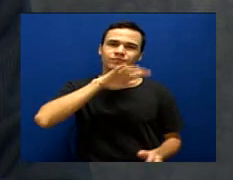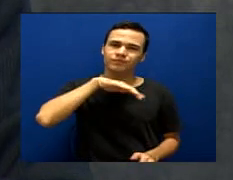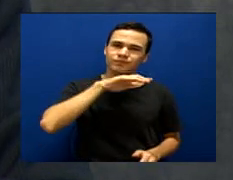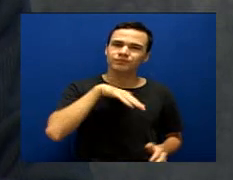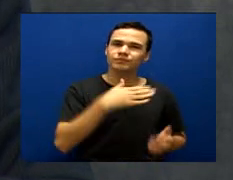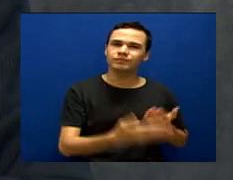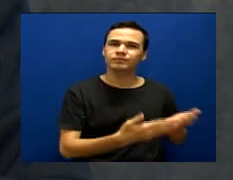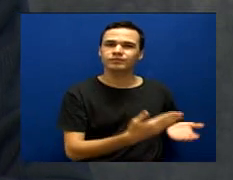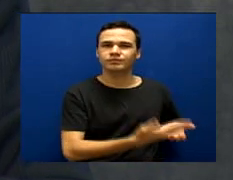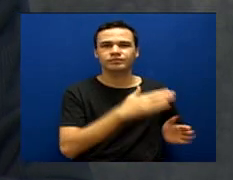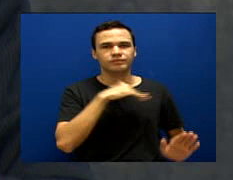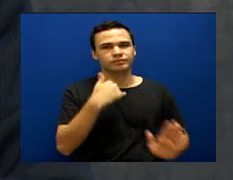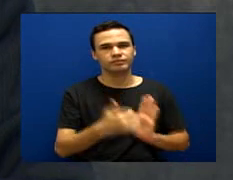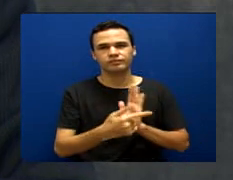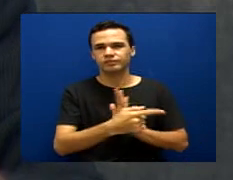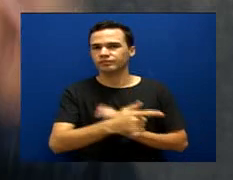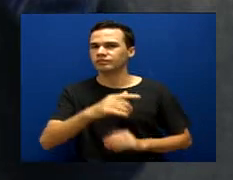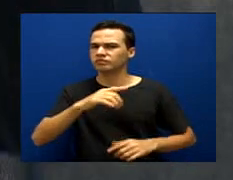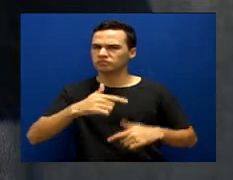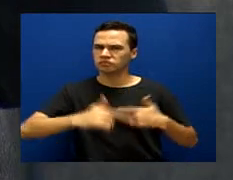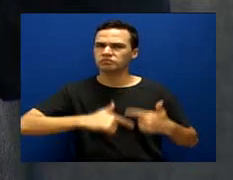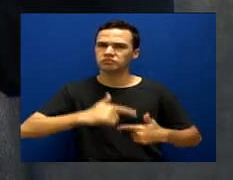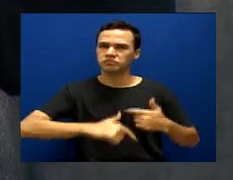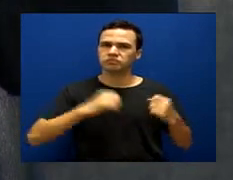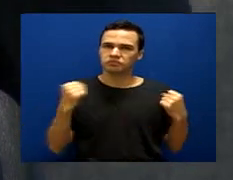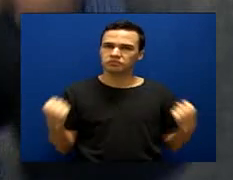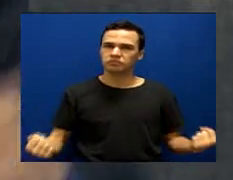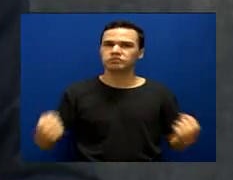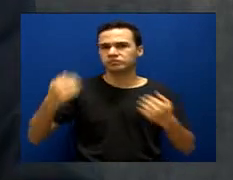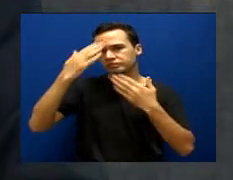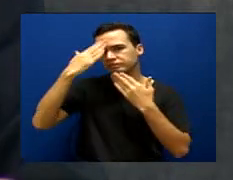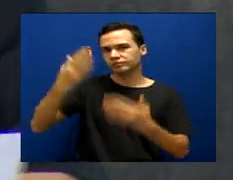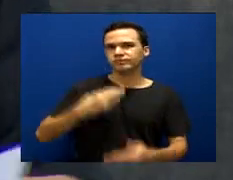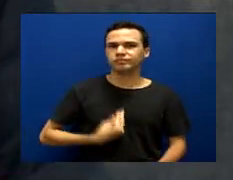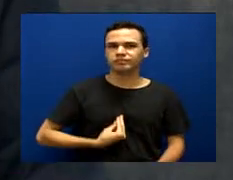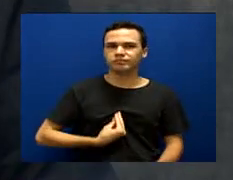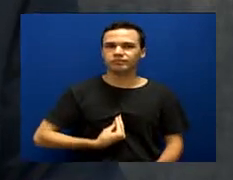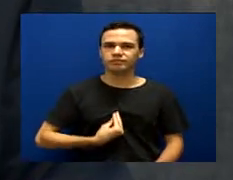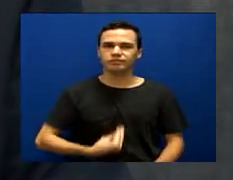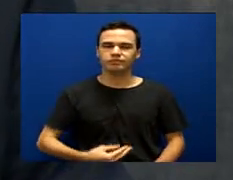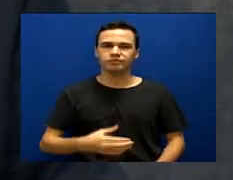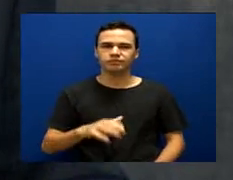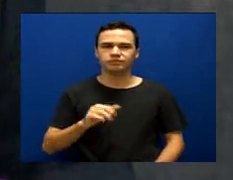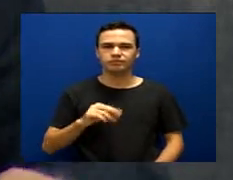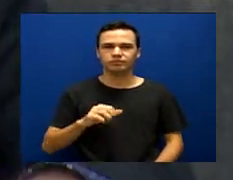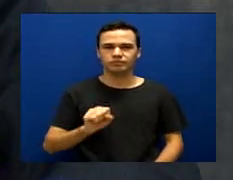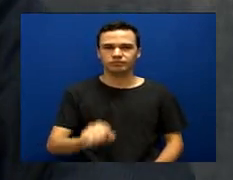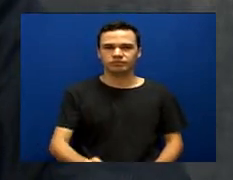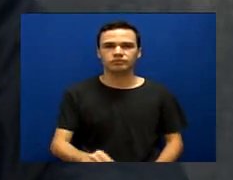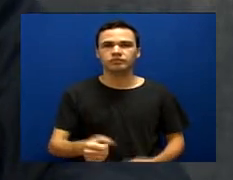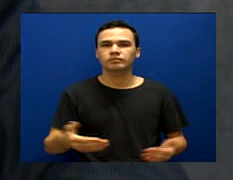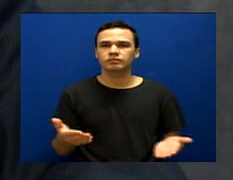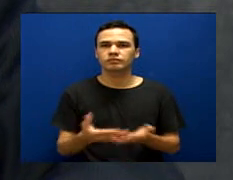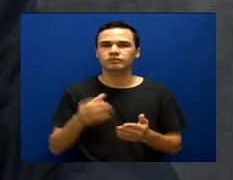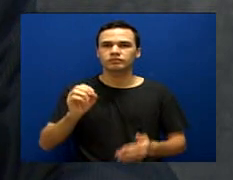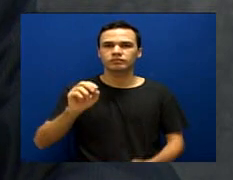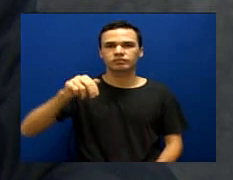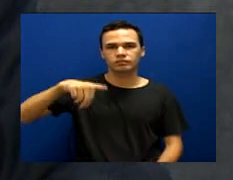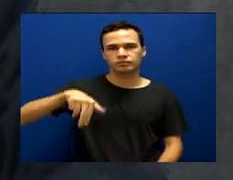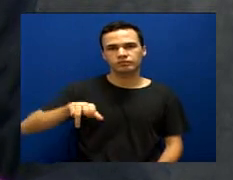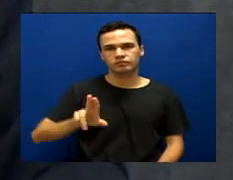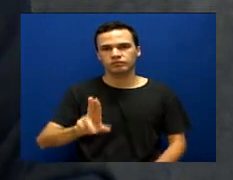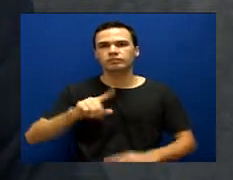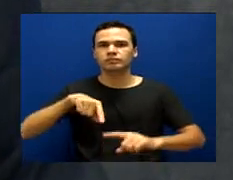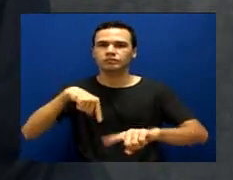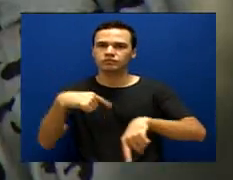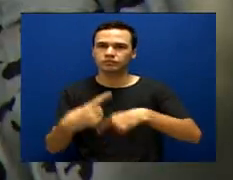independente, uma pessoa batalhadora, que a gente tem grande carinho e respeito. Obrigado pela presença, viu, Carlinhos? Bom, Ono, com a palavra a você, para que daí